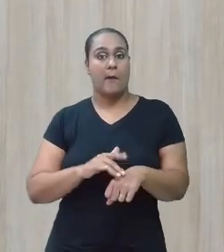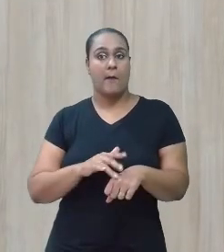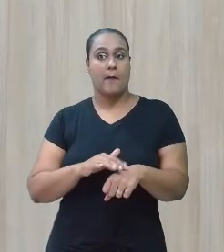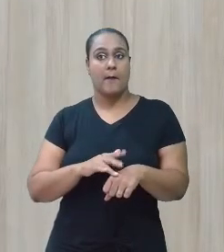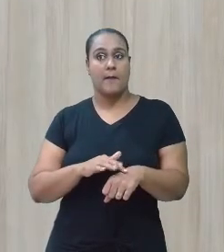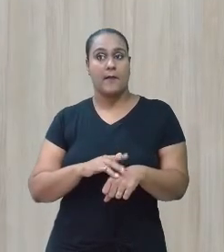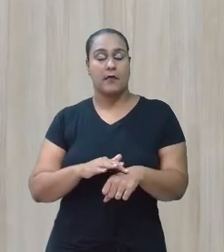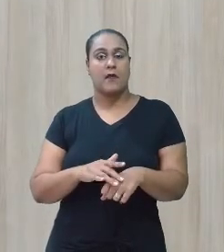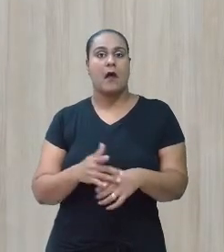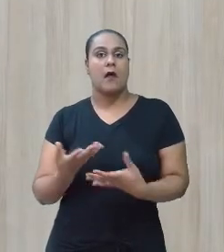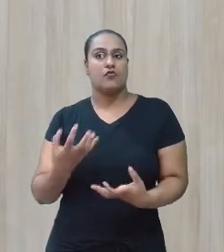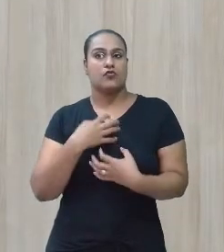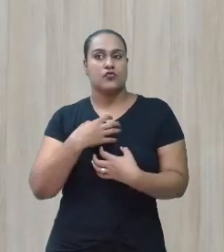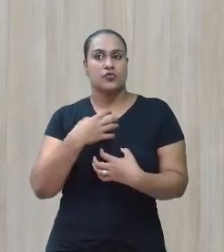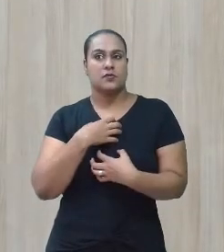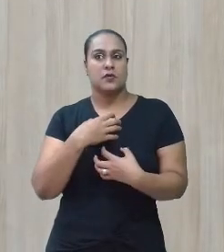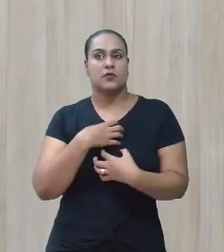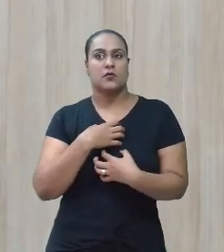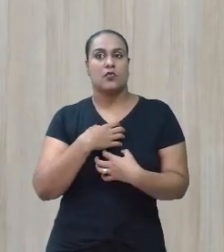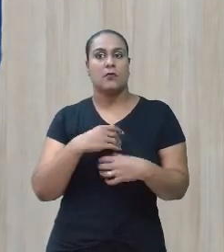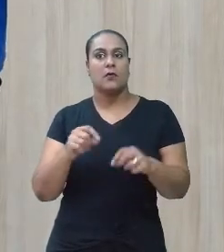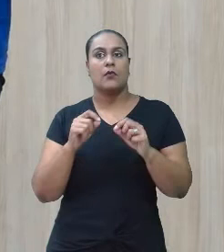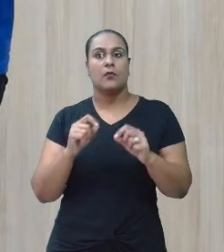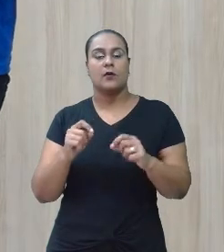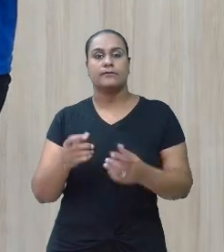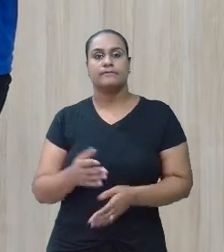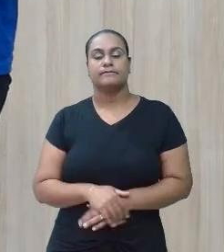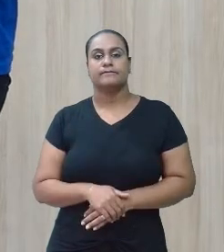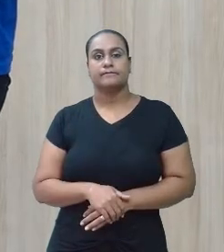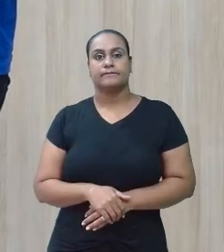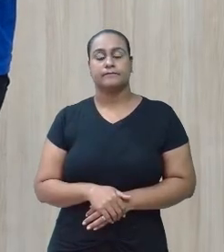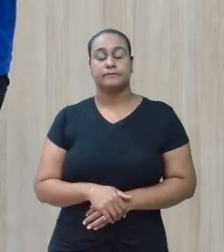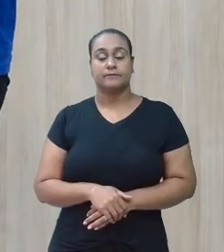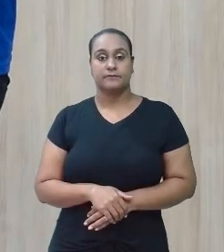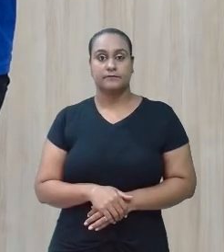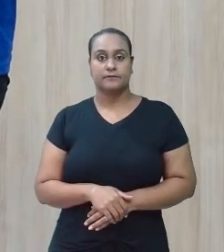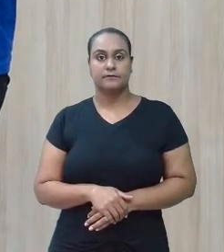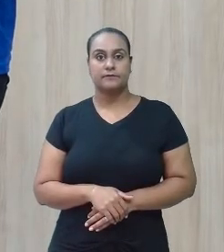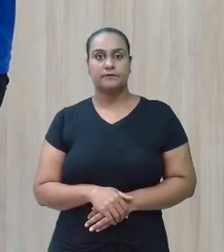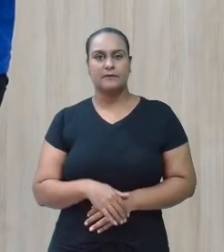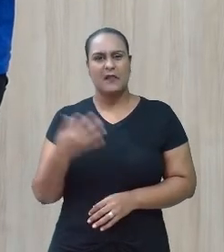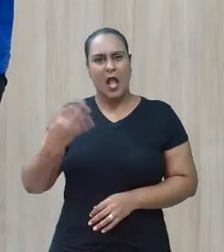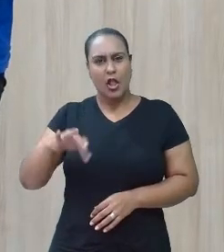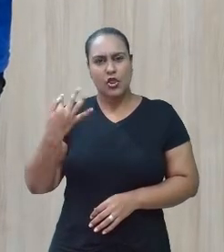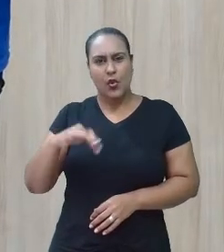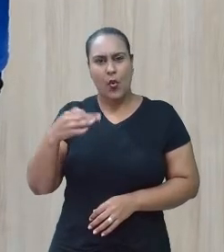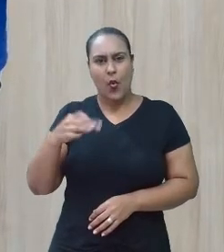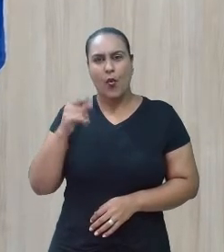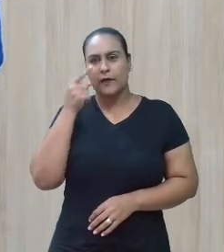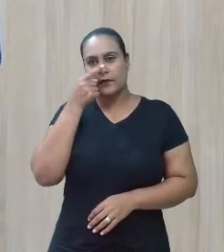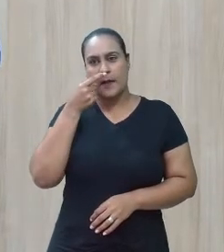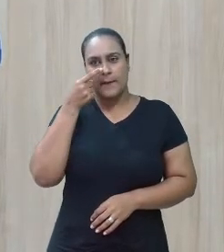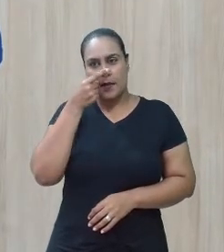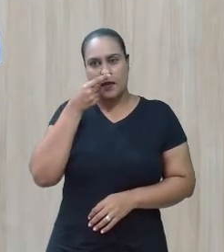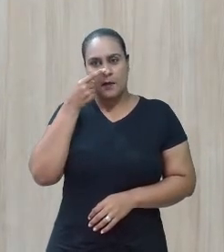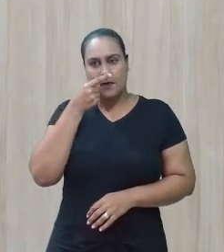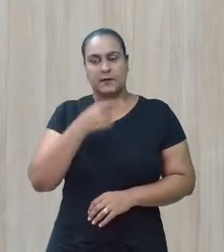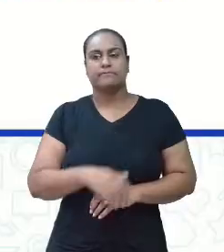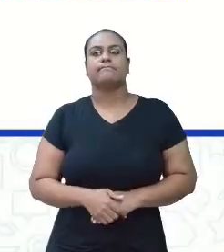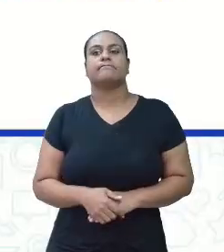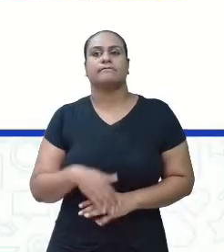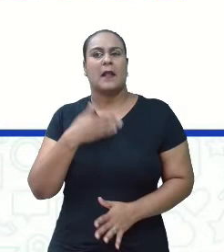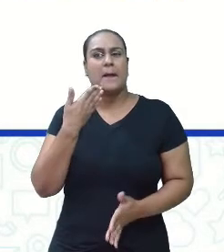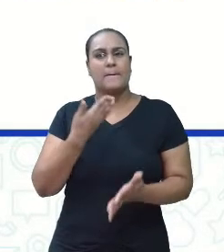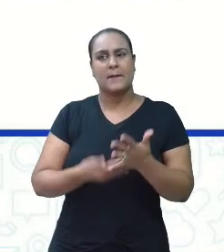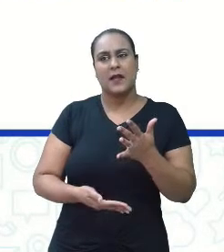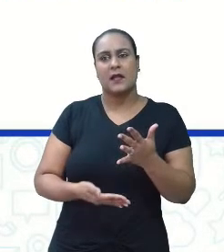colaterais e os mais comuns incluem dor nas mamas, são efeitos colaterais da pílula anticoncepcional,